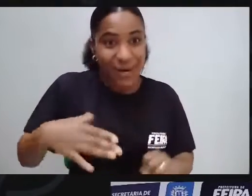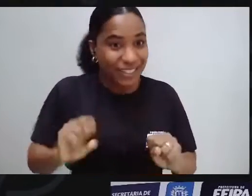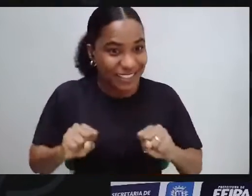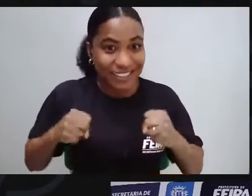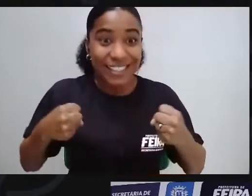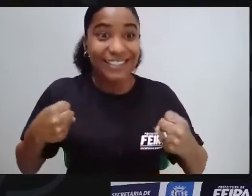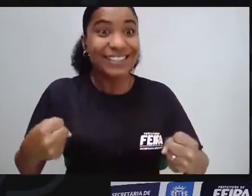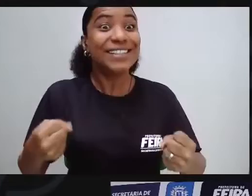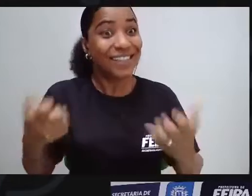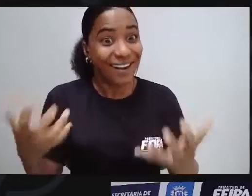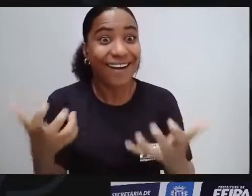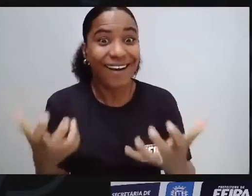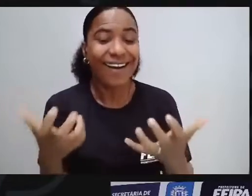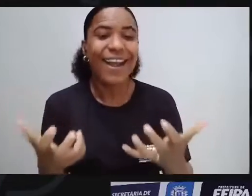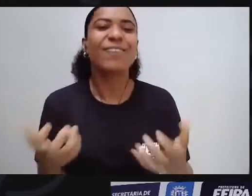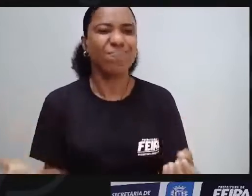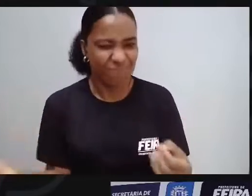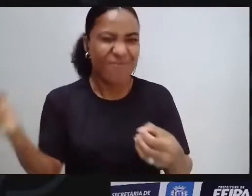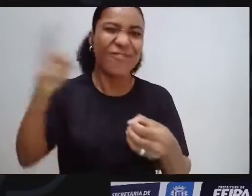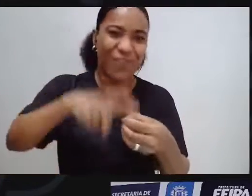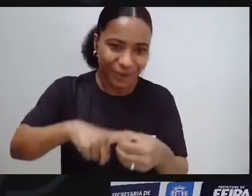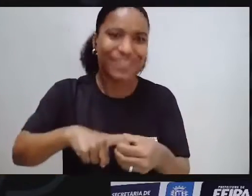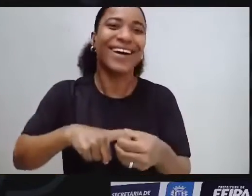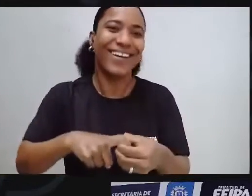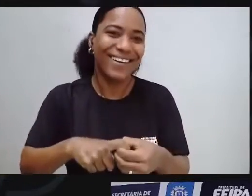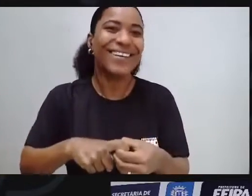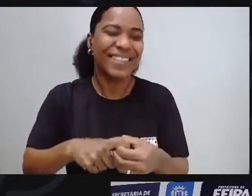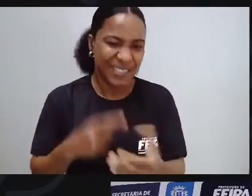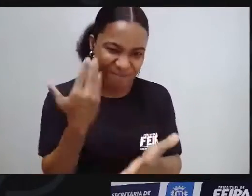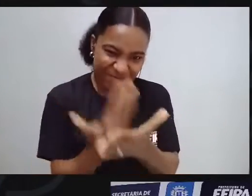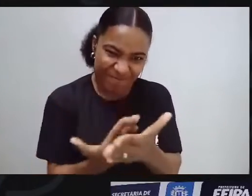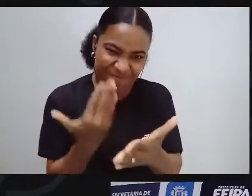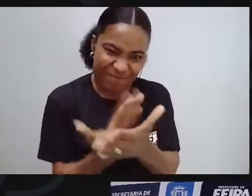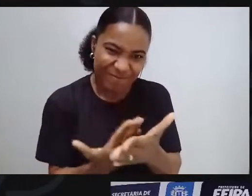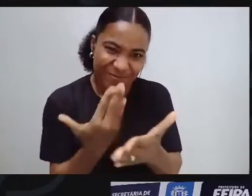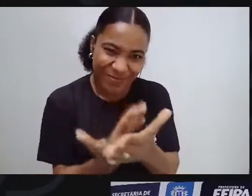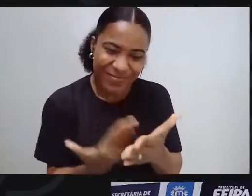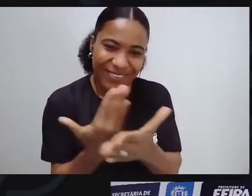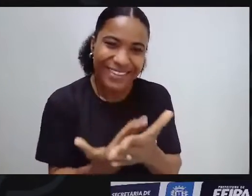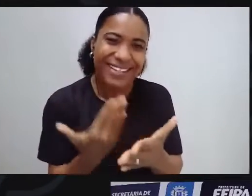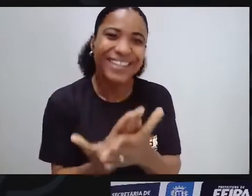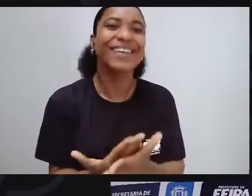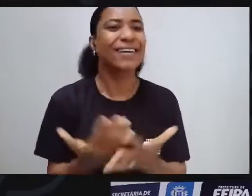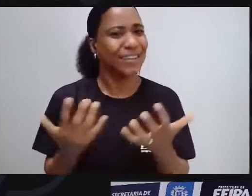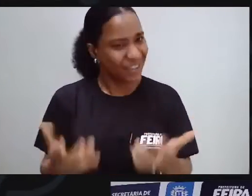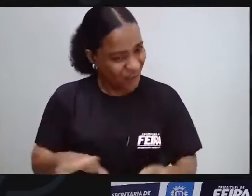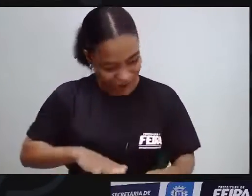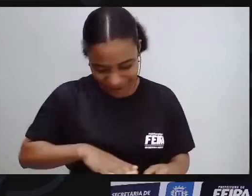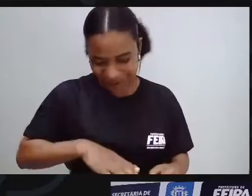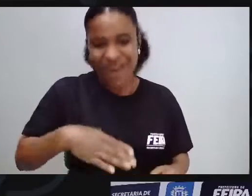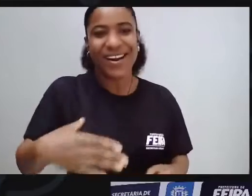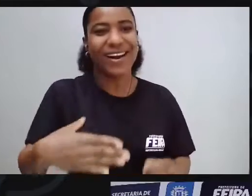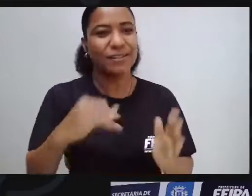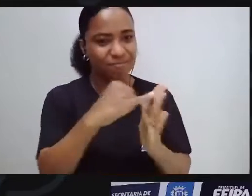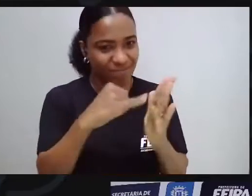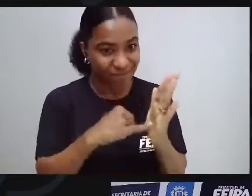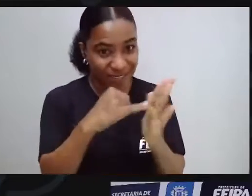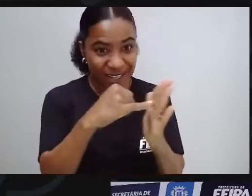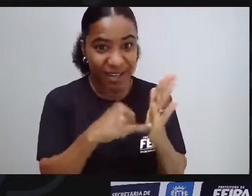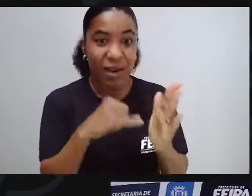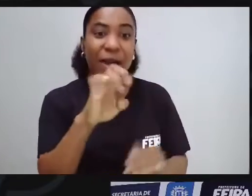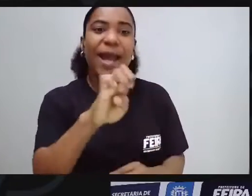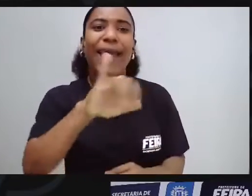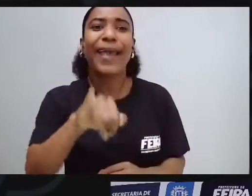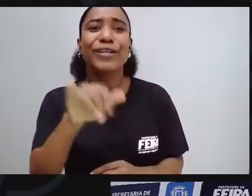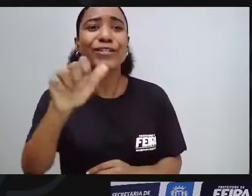decidiram retomar os estudos e bravamente e se matricularam na ESA